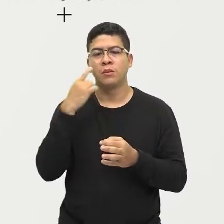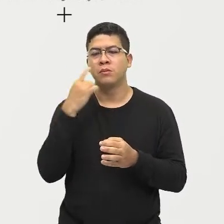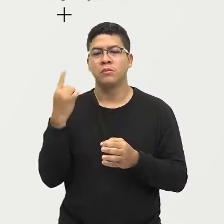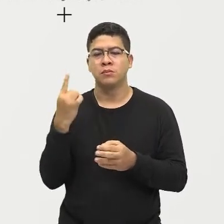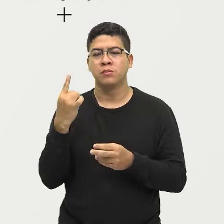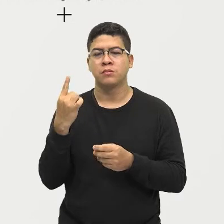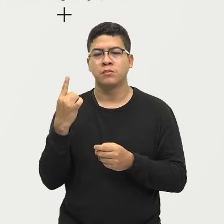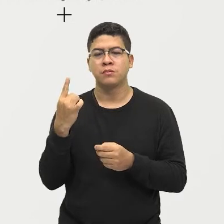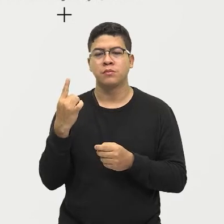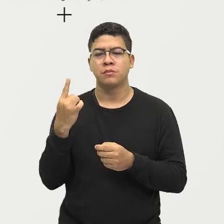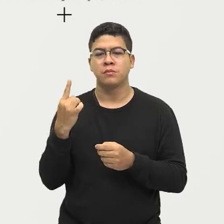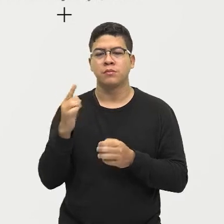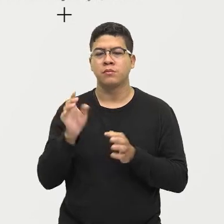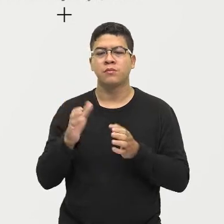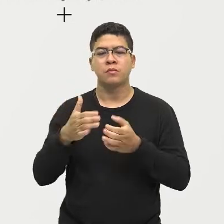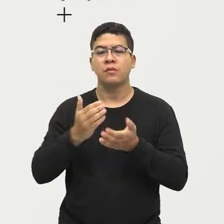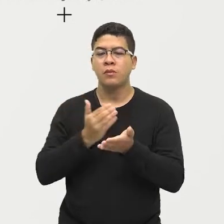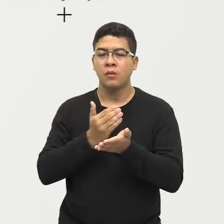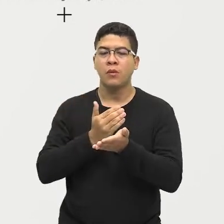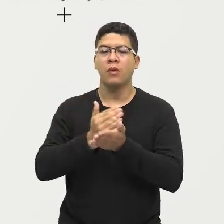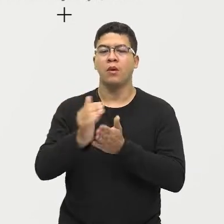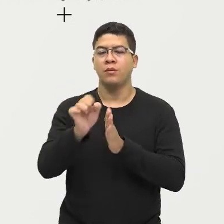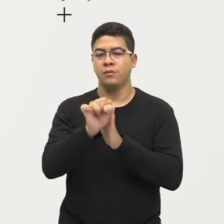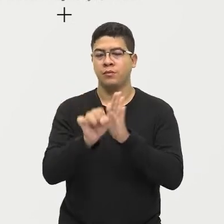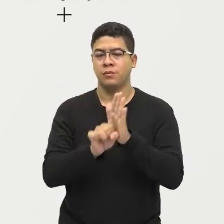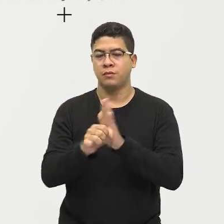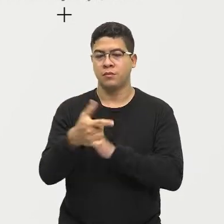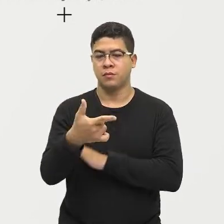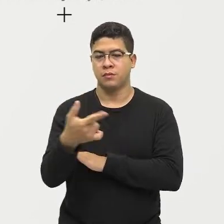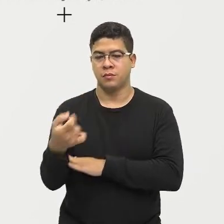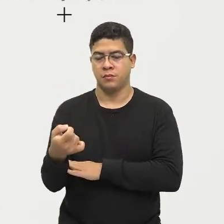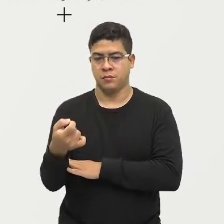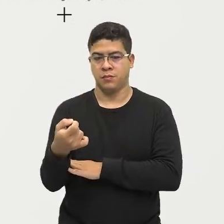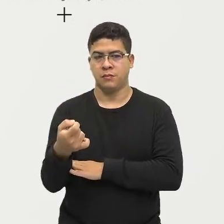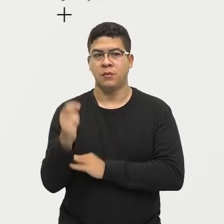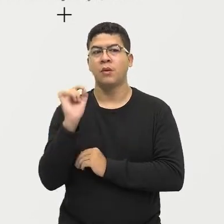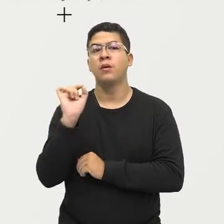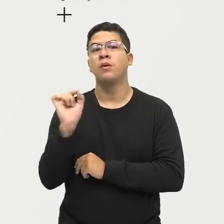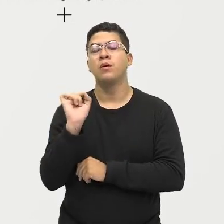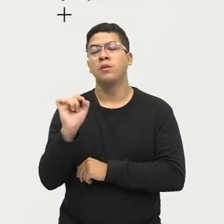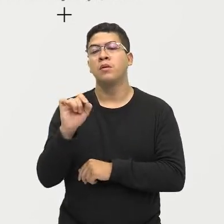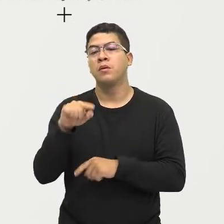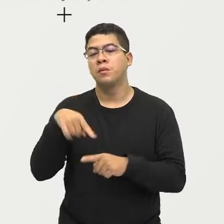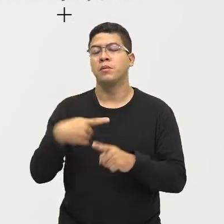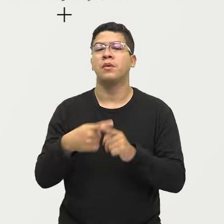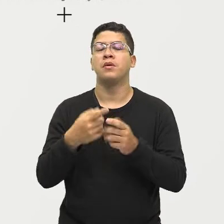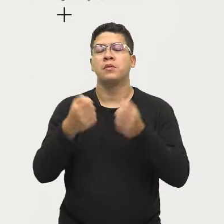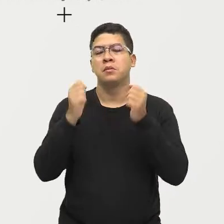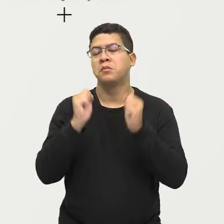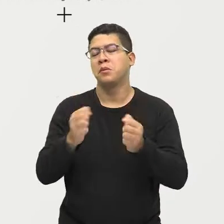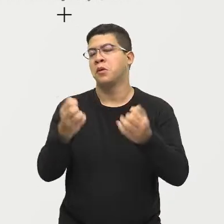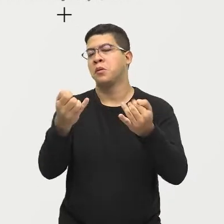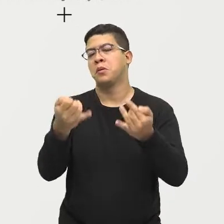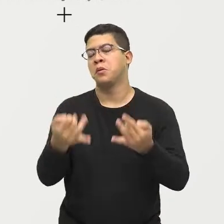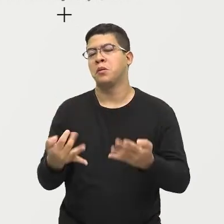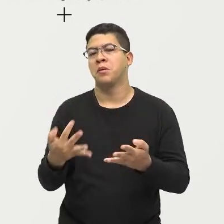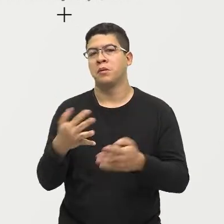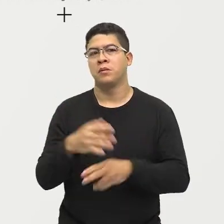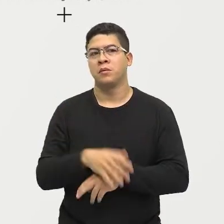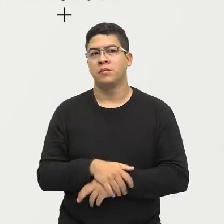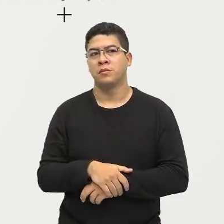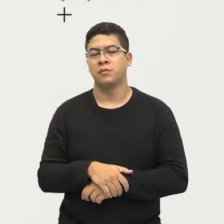do século XX. O que mais que nós podemos falar sobre essa obra